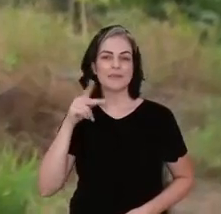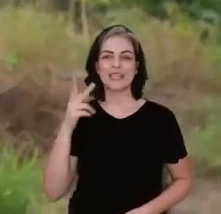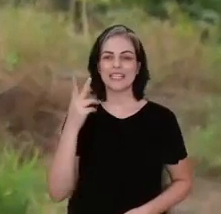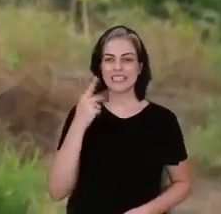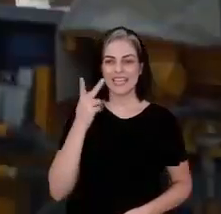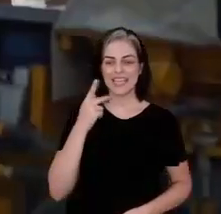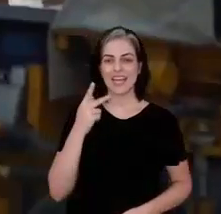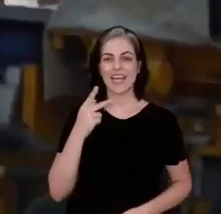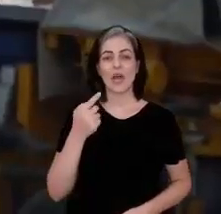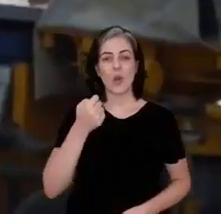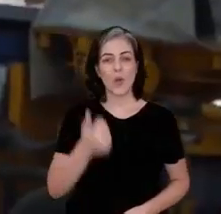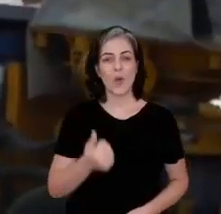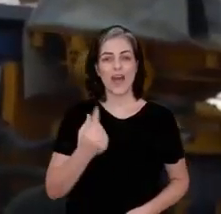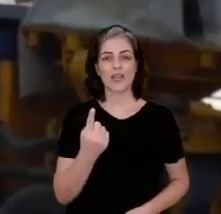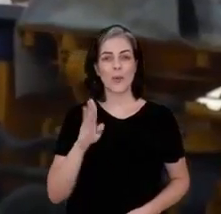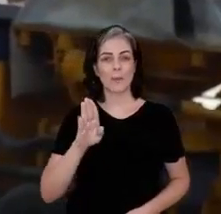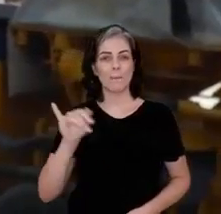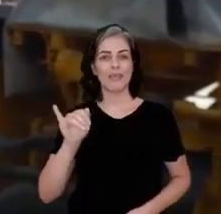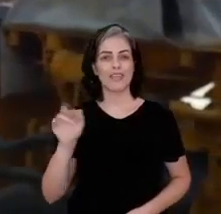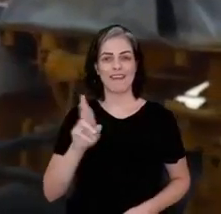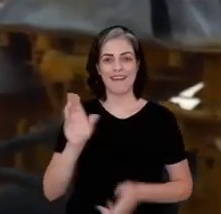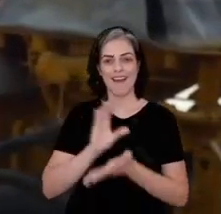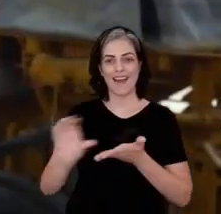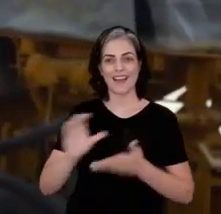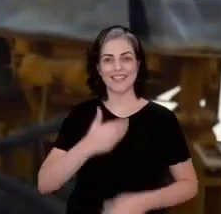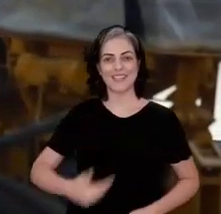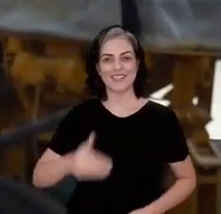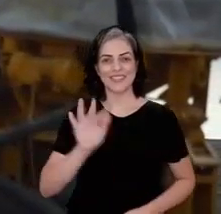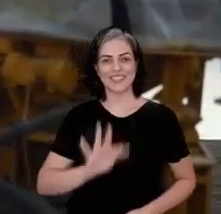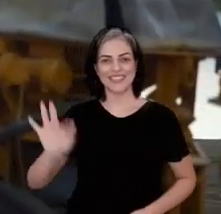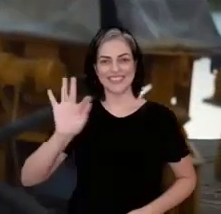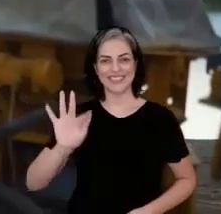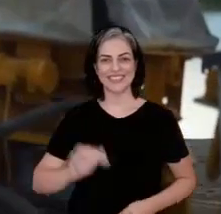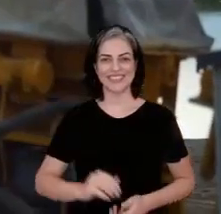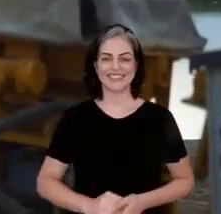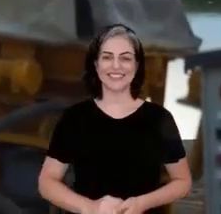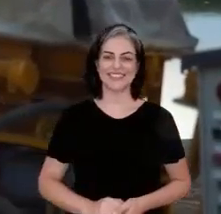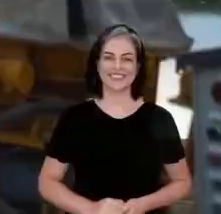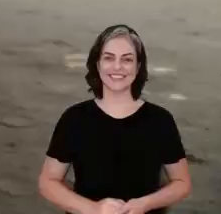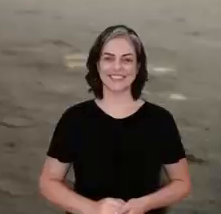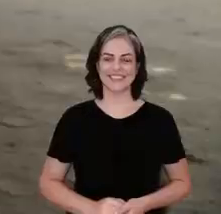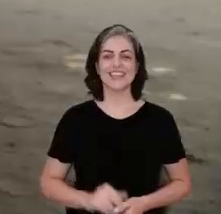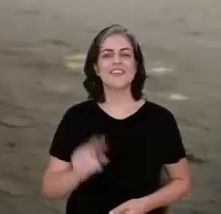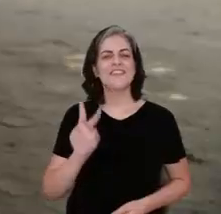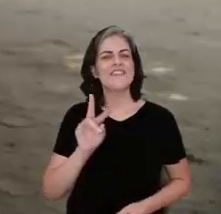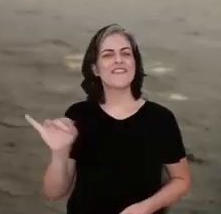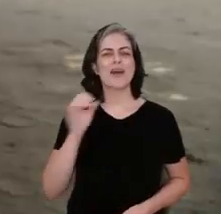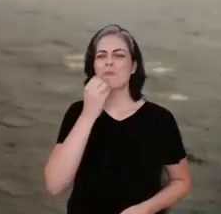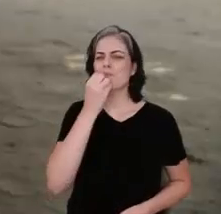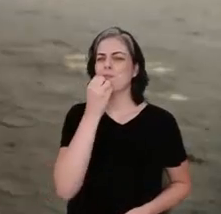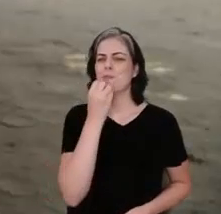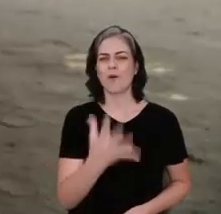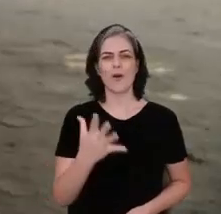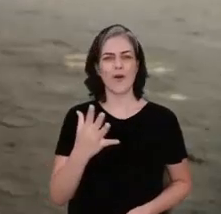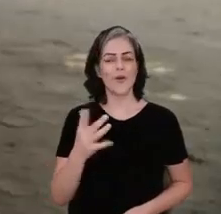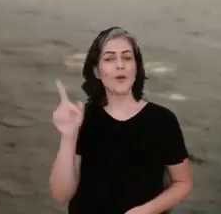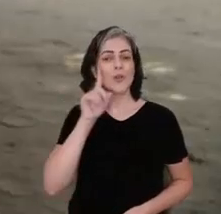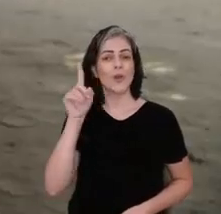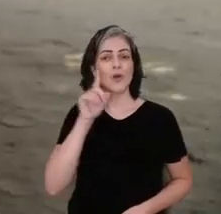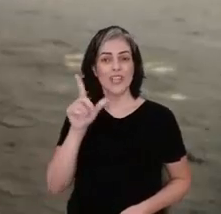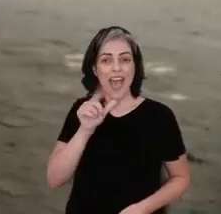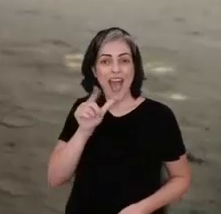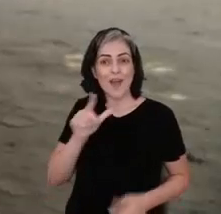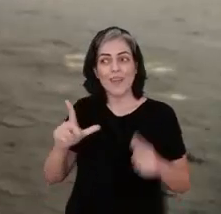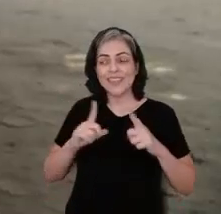serão investidos quase 1 bilhão de reais pelo Governo Federal vai ser bom demais quando